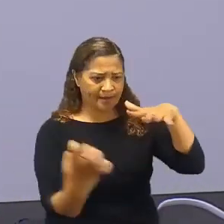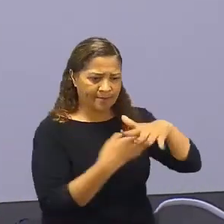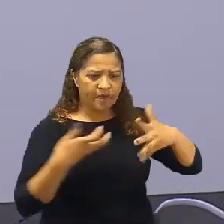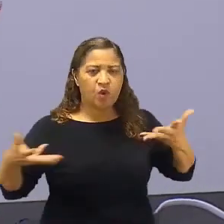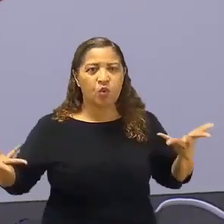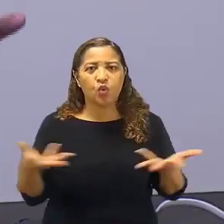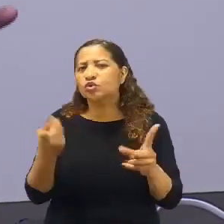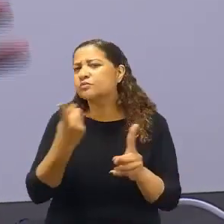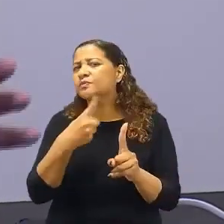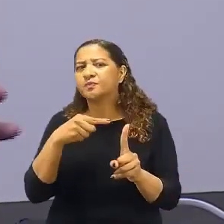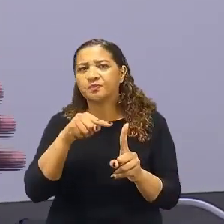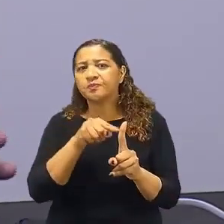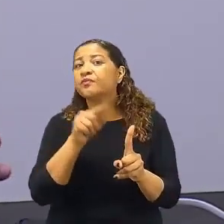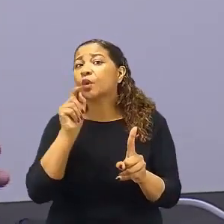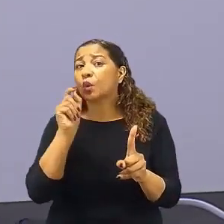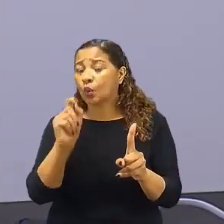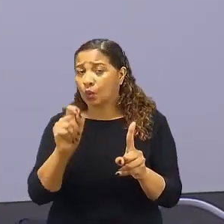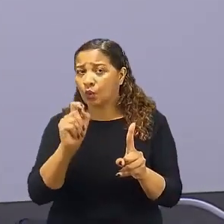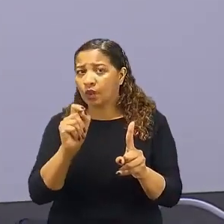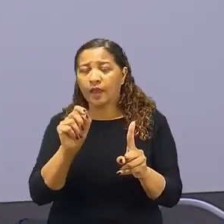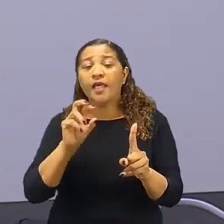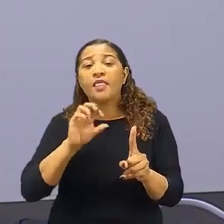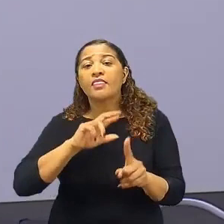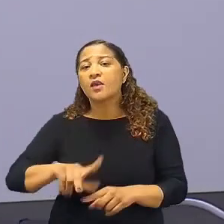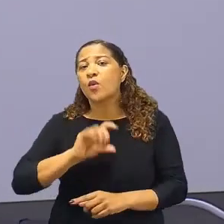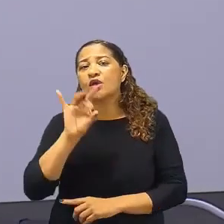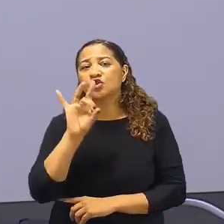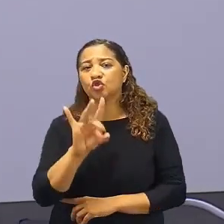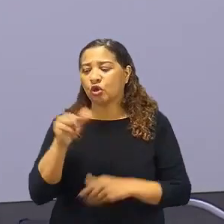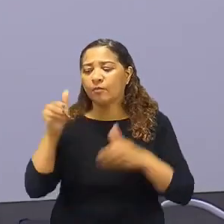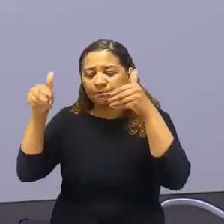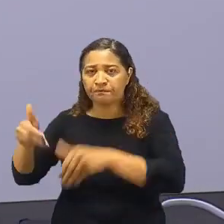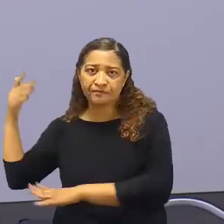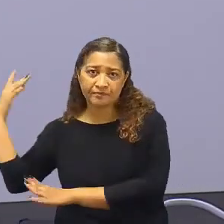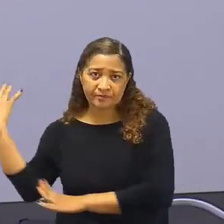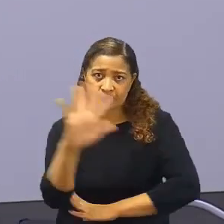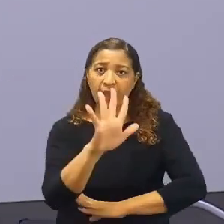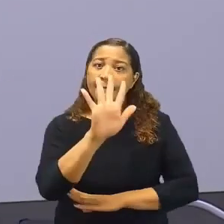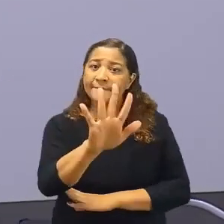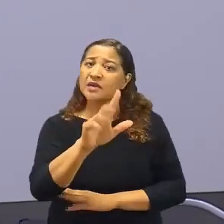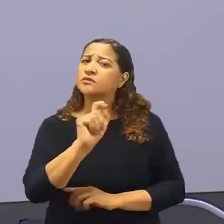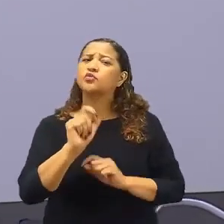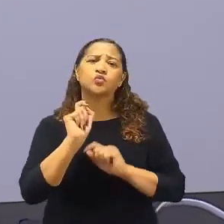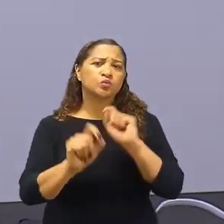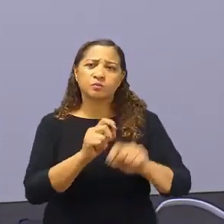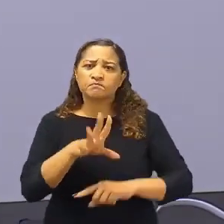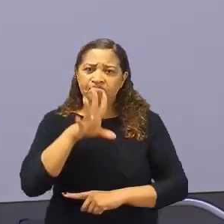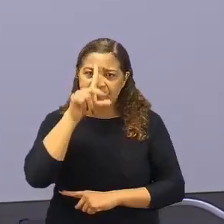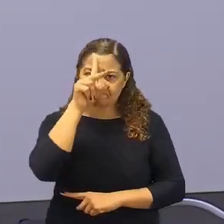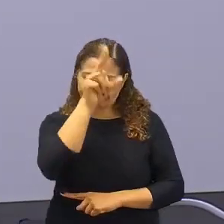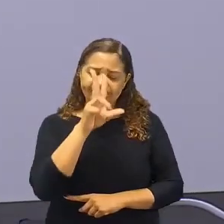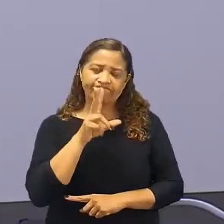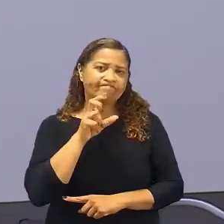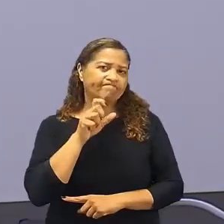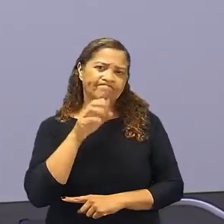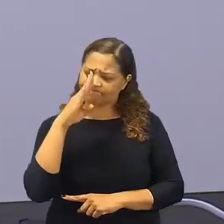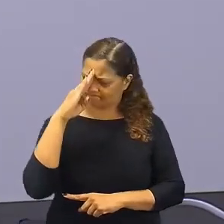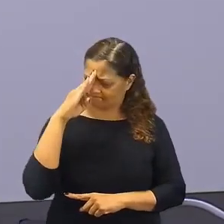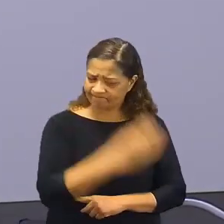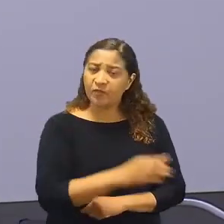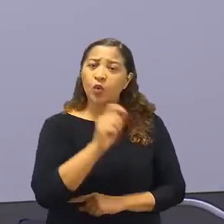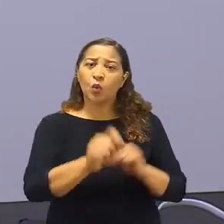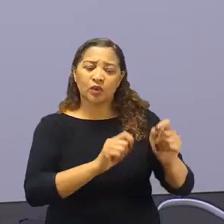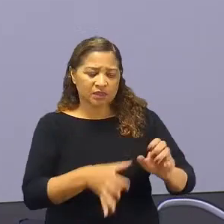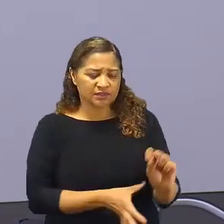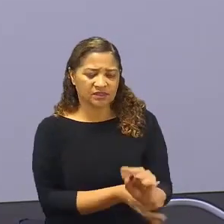objetivo não é só a questão ambiental, é principalmente a segurança dos transeuntes, dos ciclistas, dos